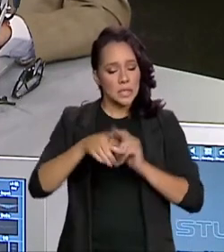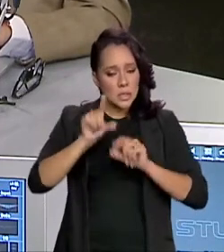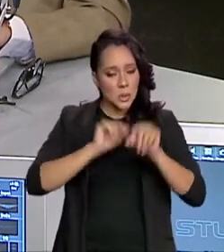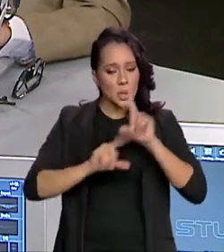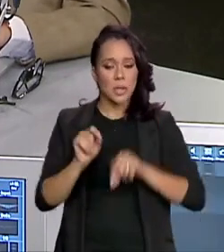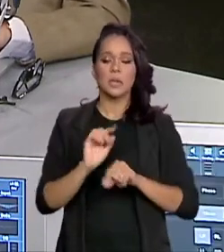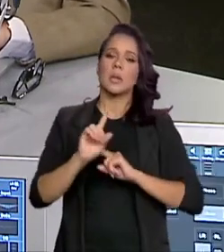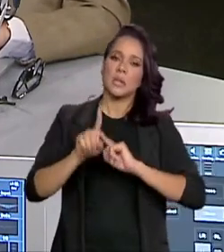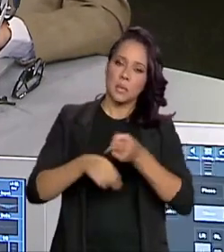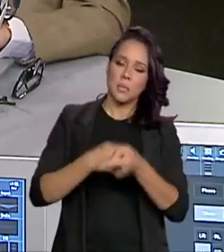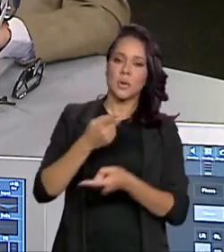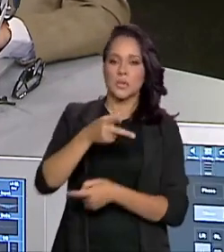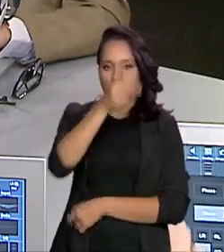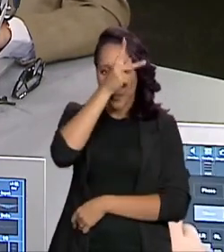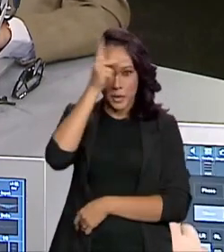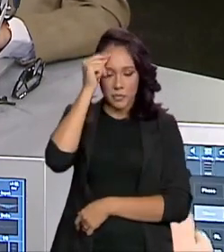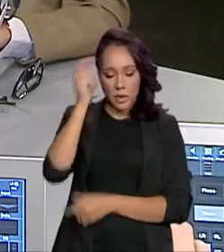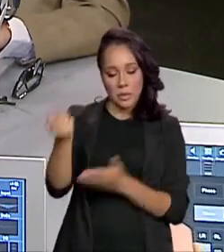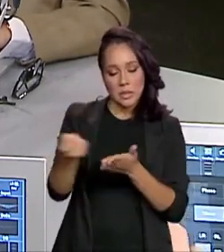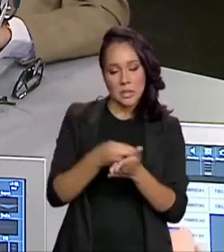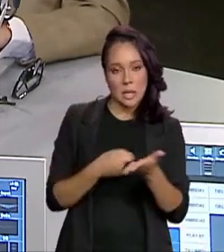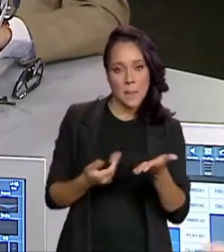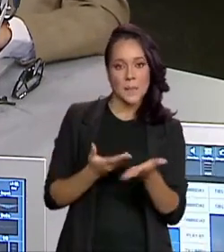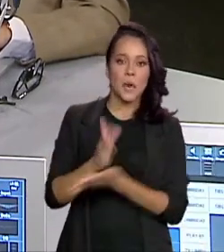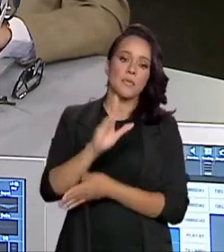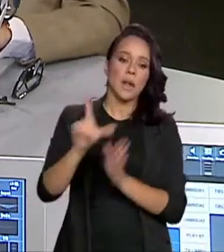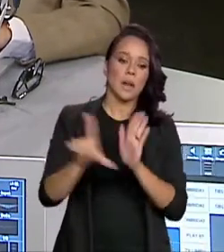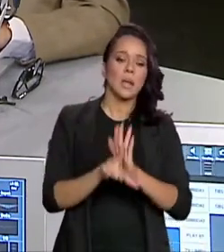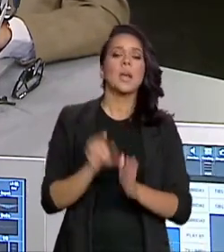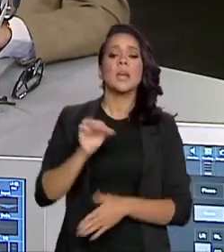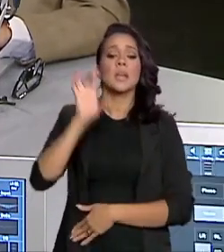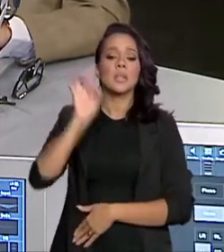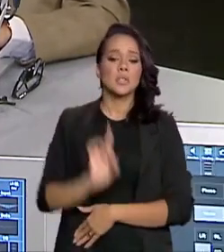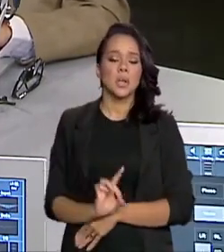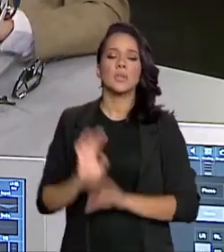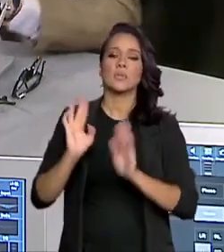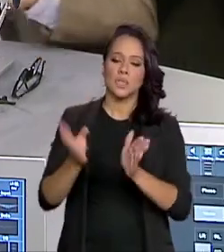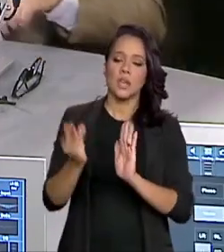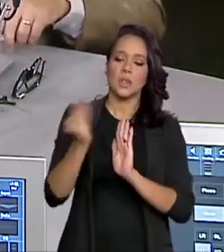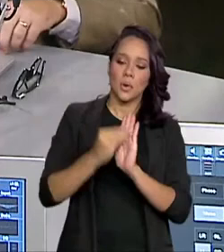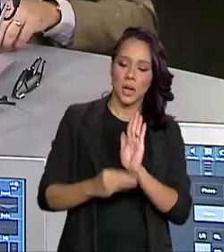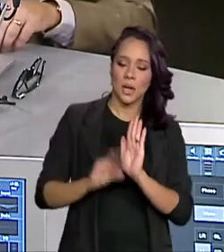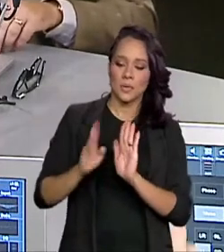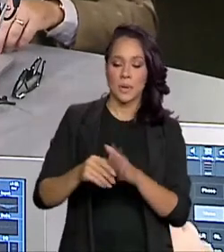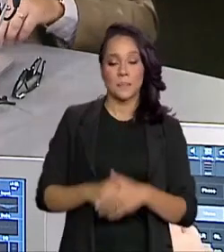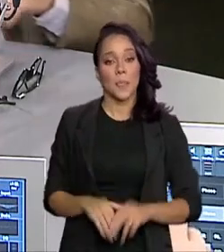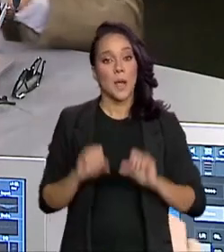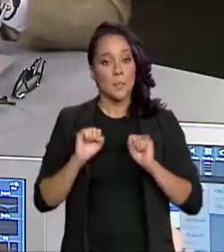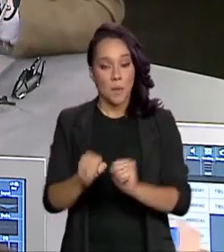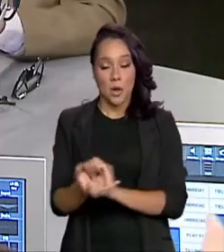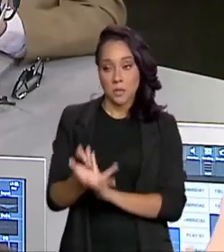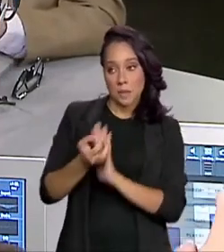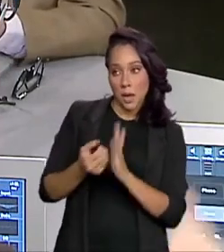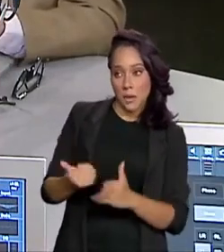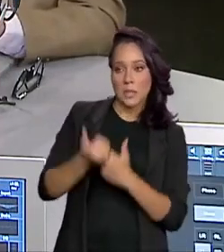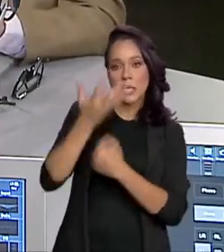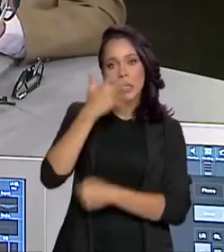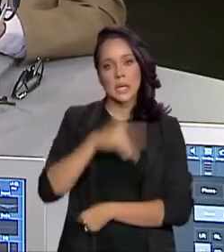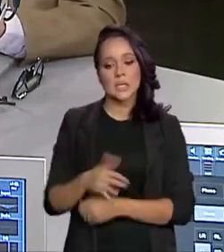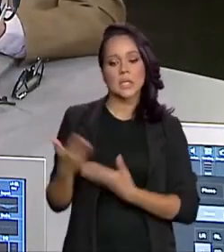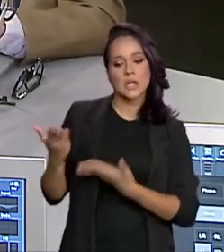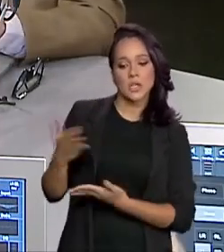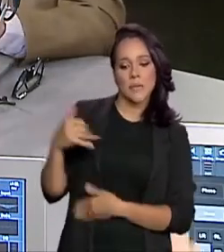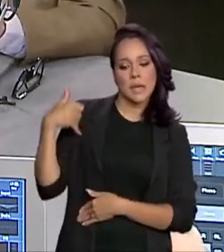definido com a sanção do prefeito. Mas os critérios de quem pode ter direito aos recursos já estão definidos. Podem receber o auxílio crianças e